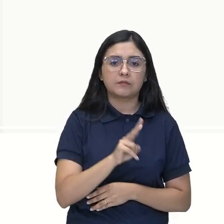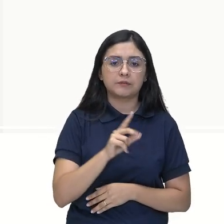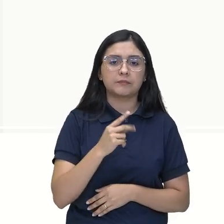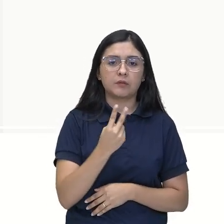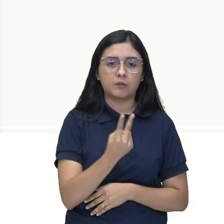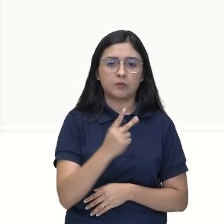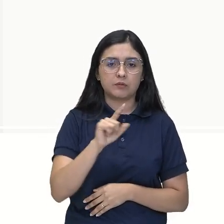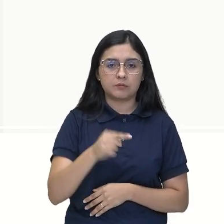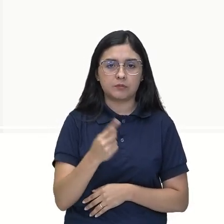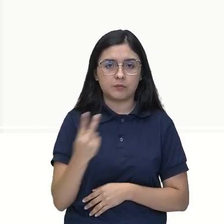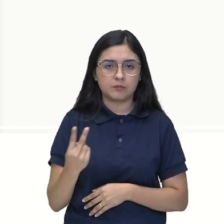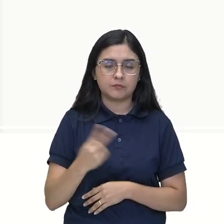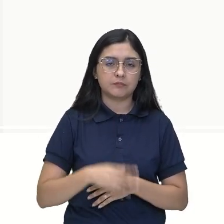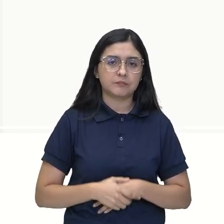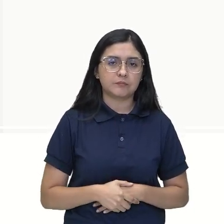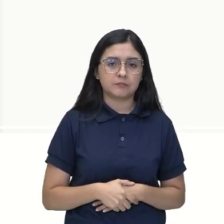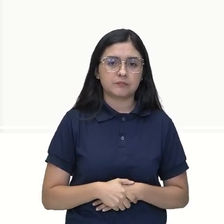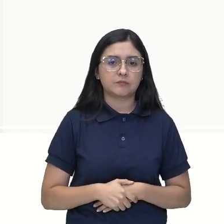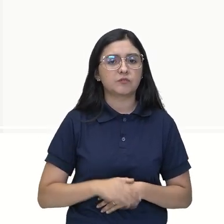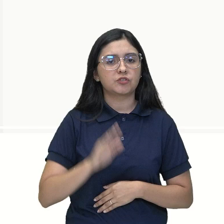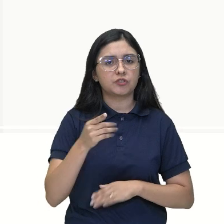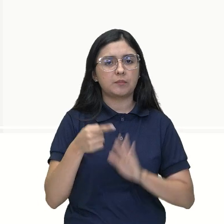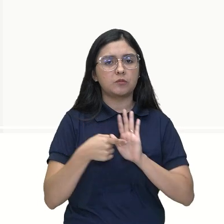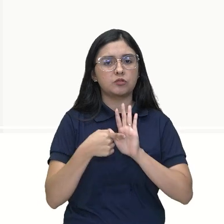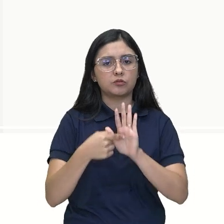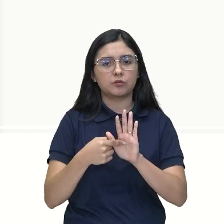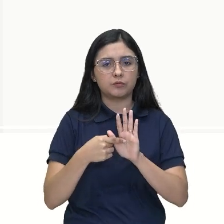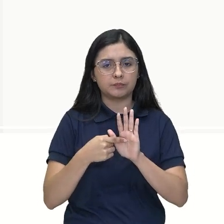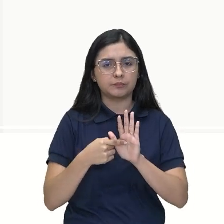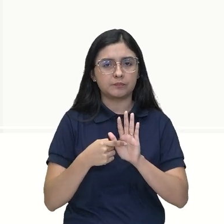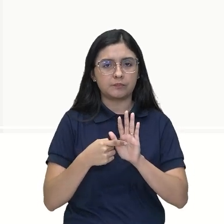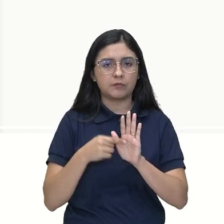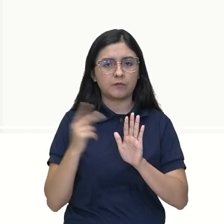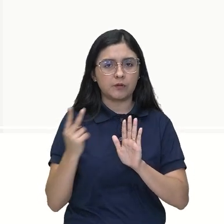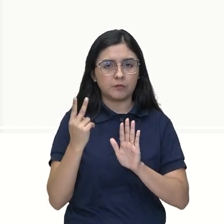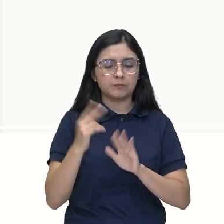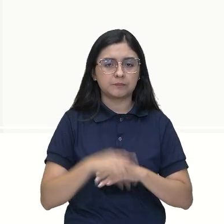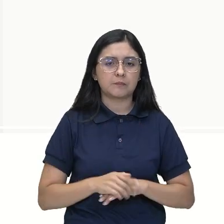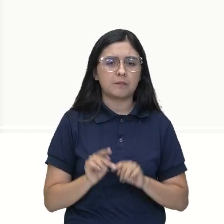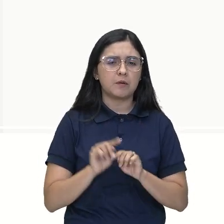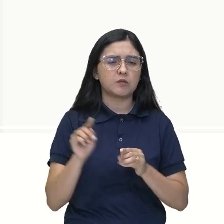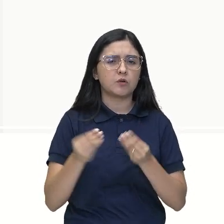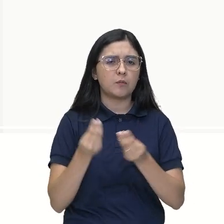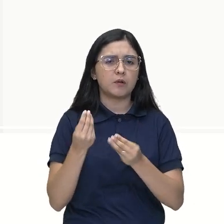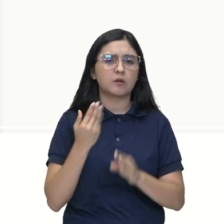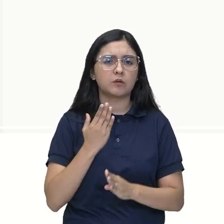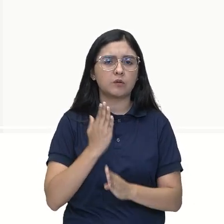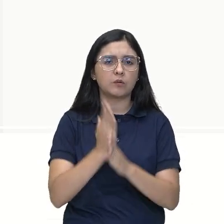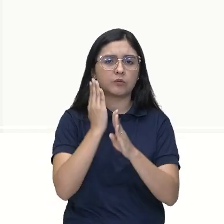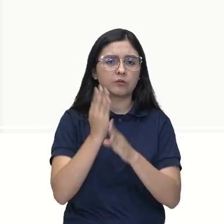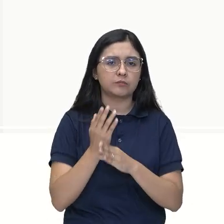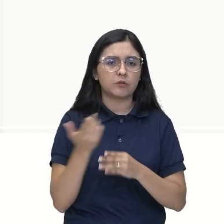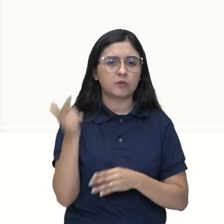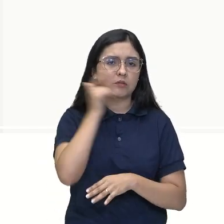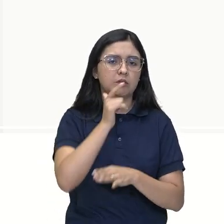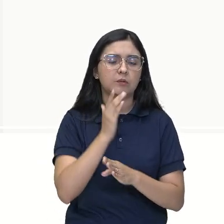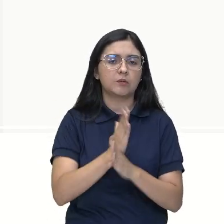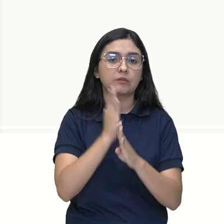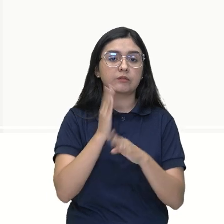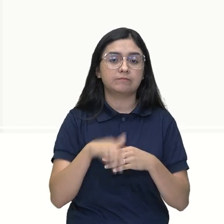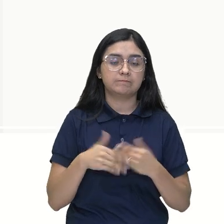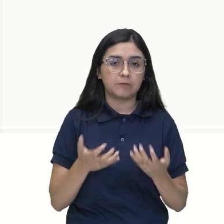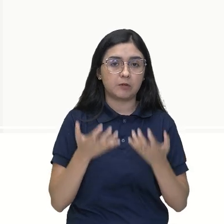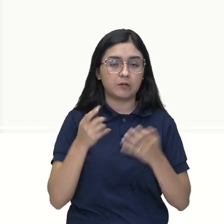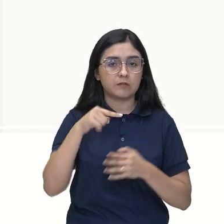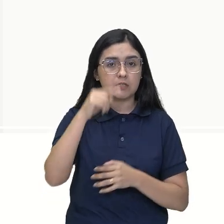2 e 2. Ele já deu ali os valores. Mas como que ele chegou nesses valores aí? É isso que eu quero que